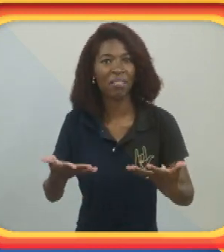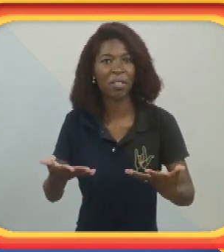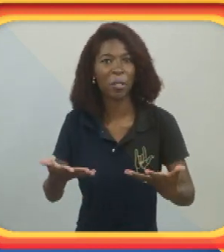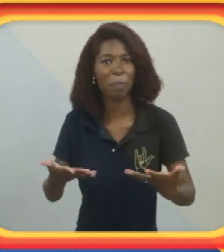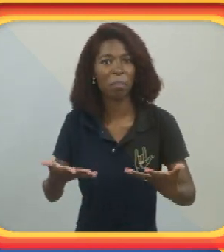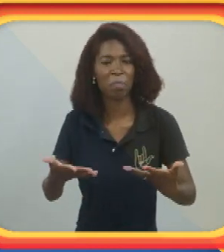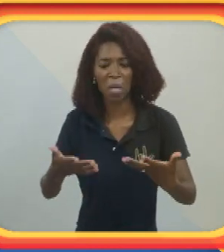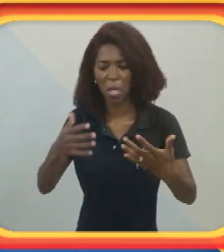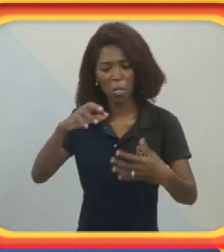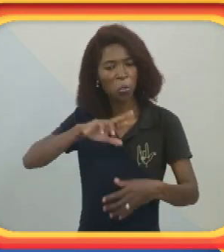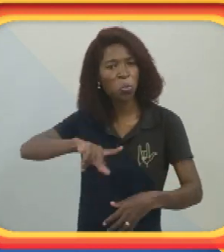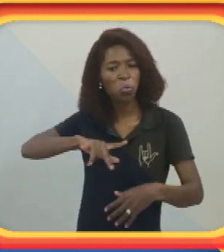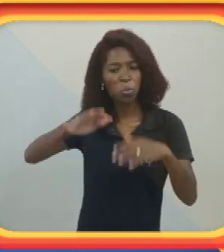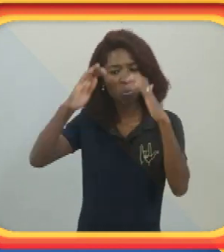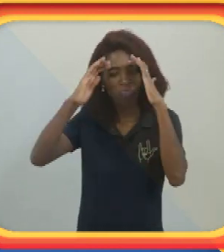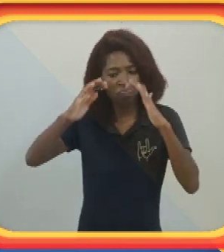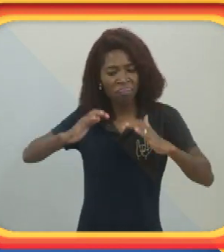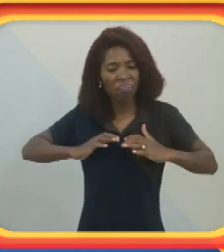amar